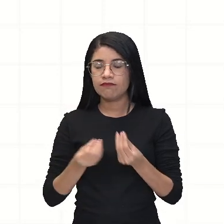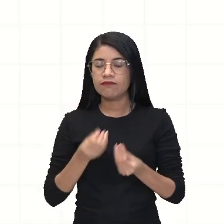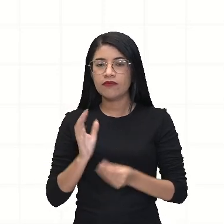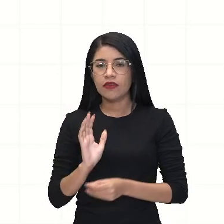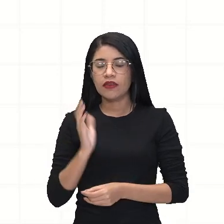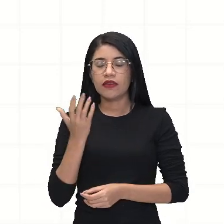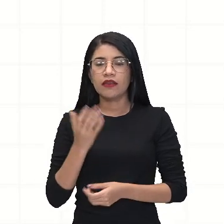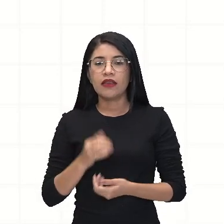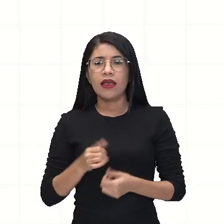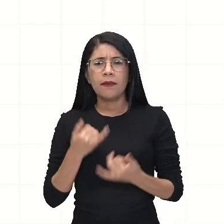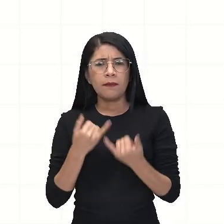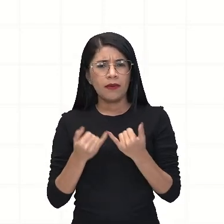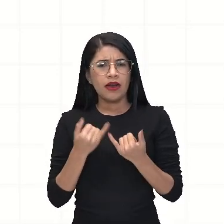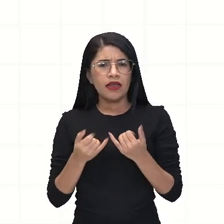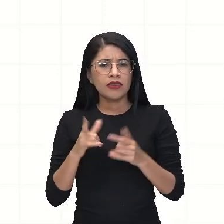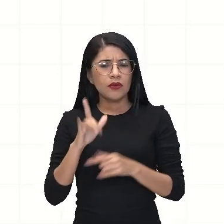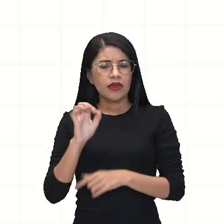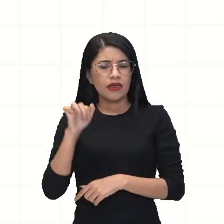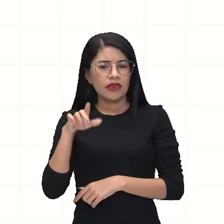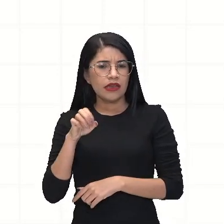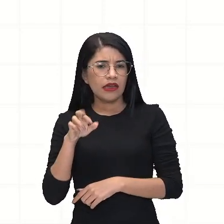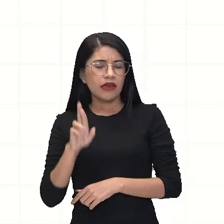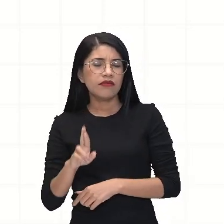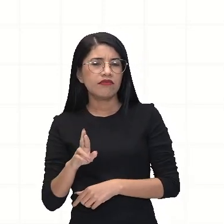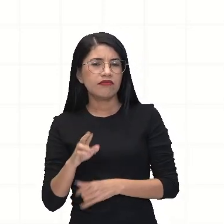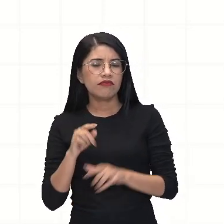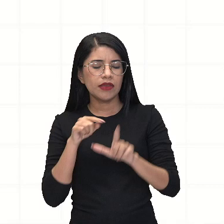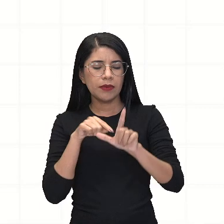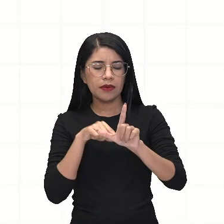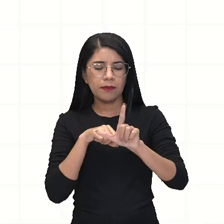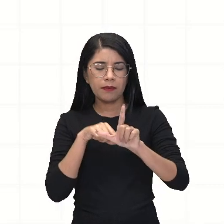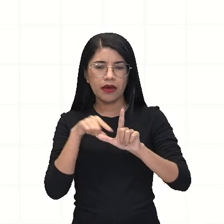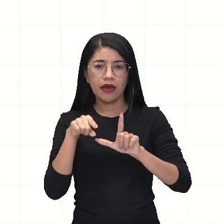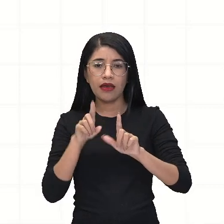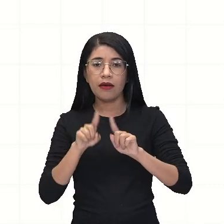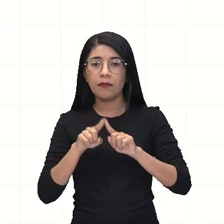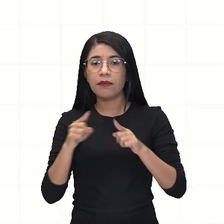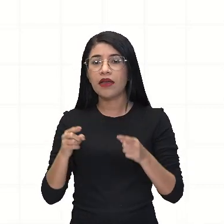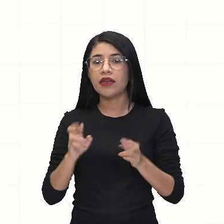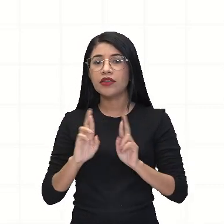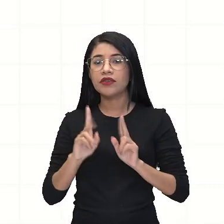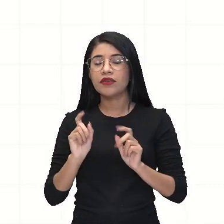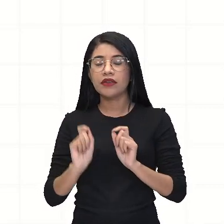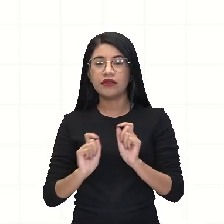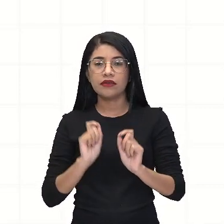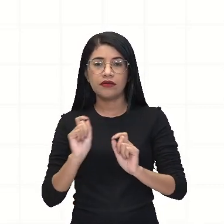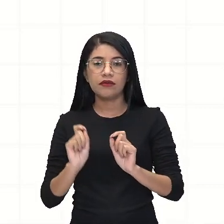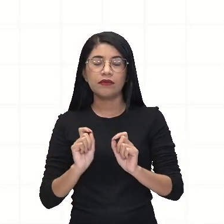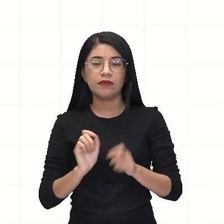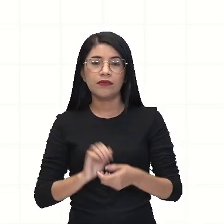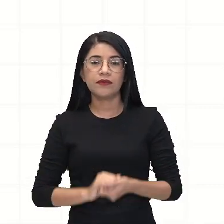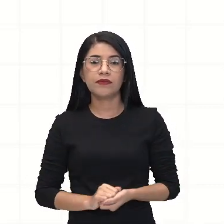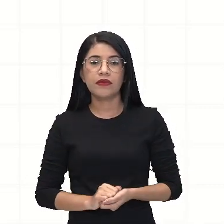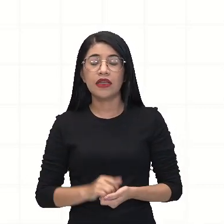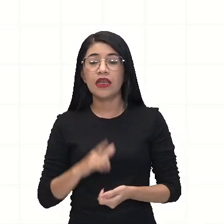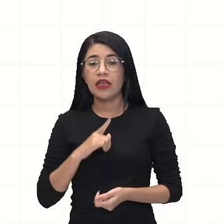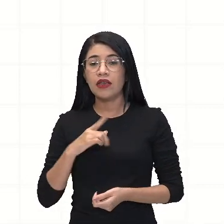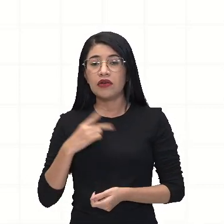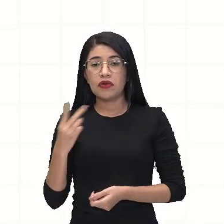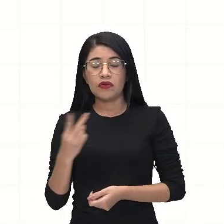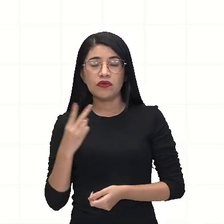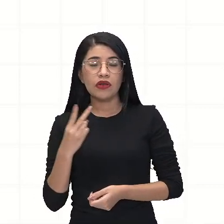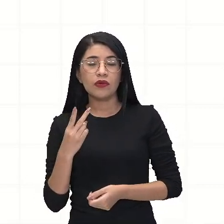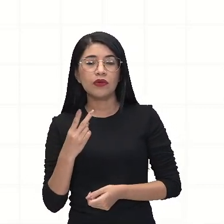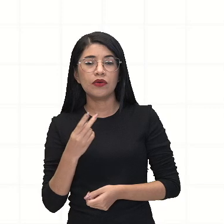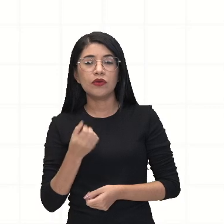ela está parecida com a linear, né? Ela está passando aqui pelo eixo. A diferença dela é que a gente tem o valor determinado de